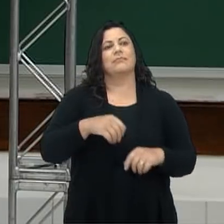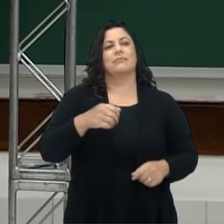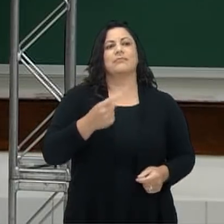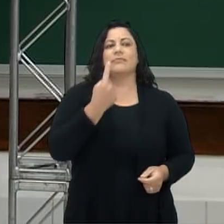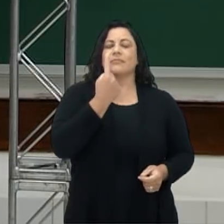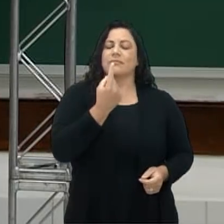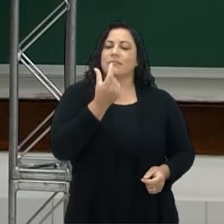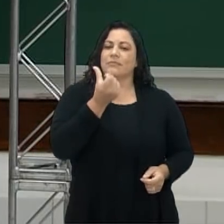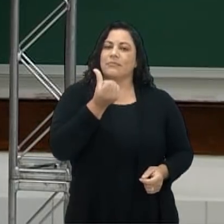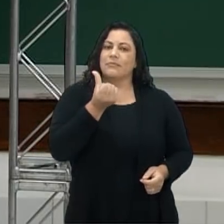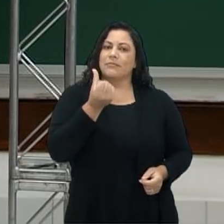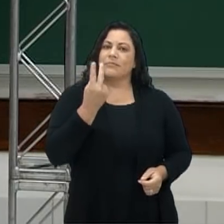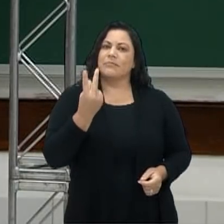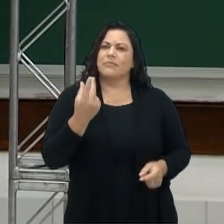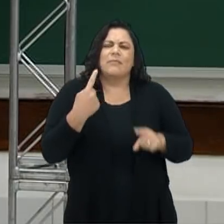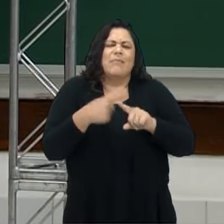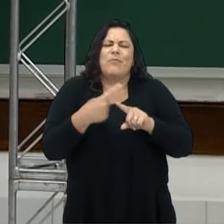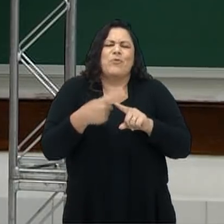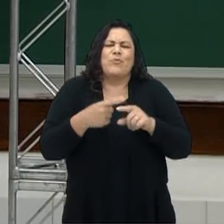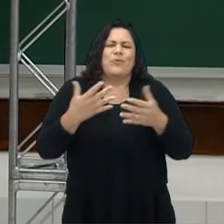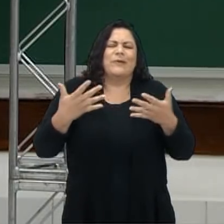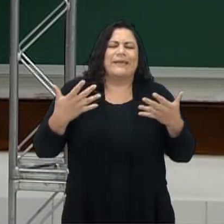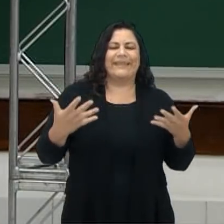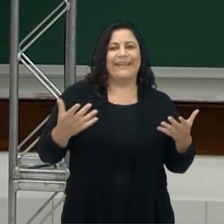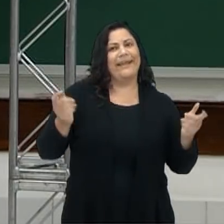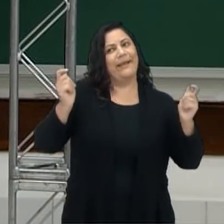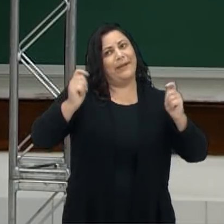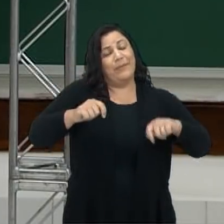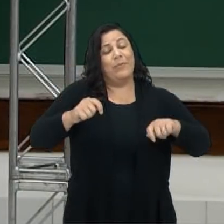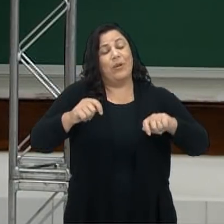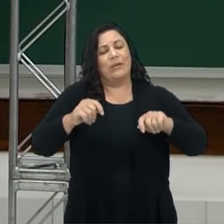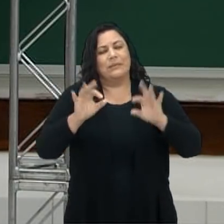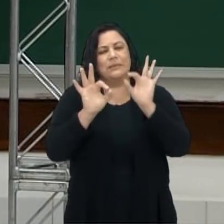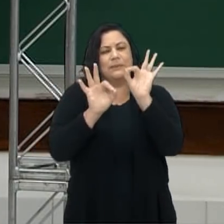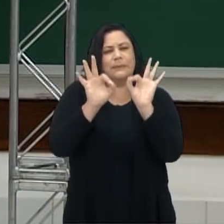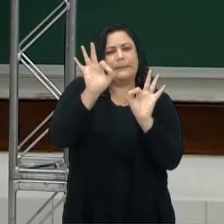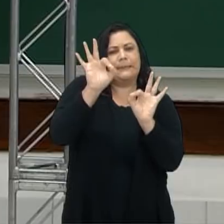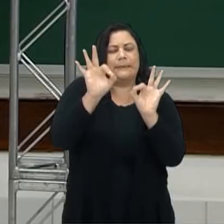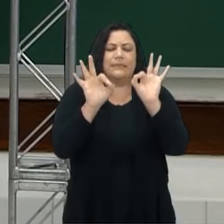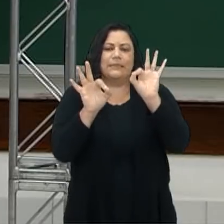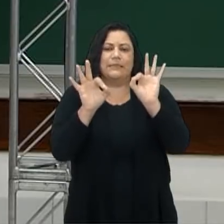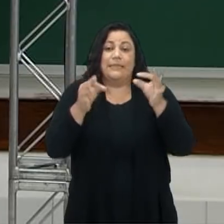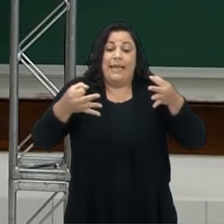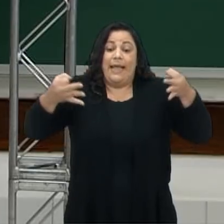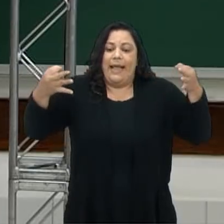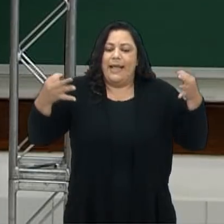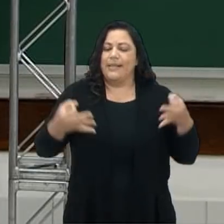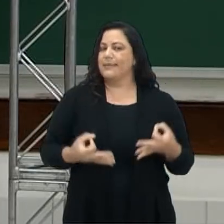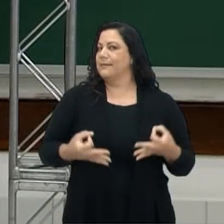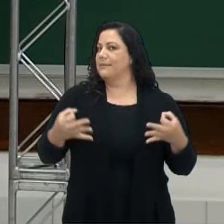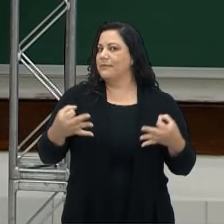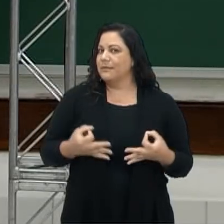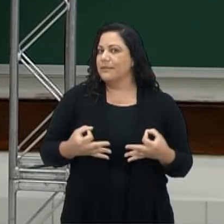162 graus. Por que provavelmente, Pro? Porque pode ser que tua medida não tenha ficado muito precisa, tá? Isso pode acontecer muito. Se você